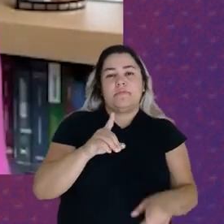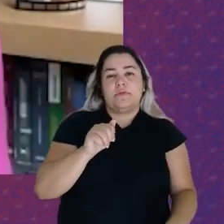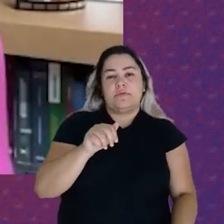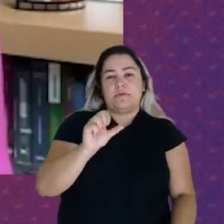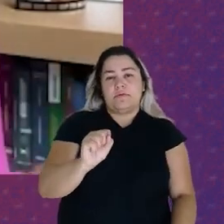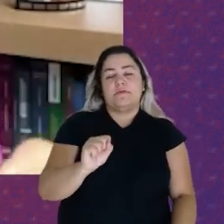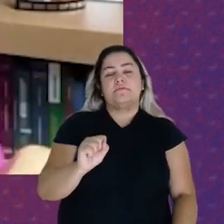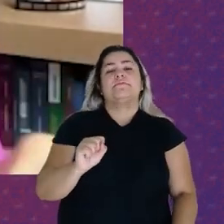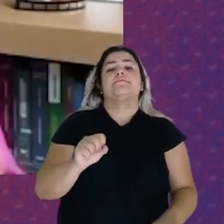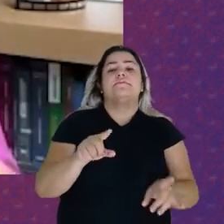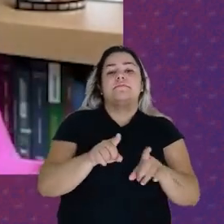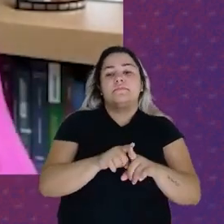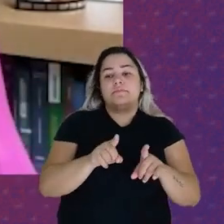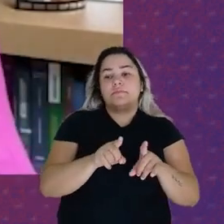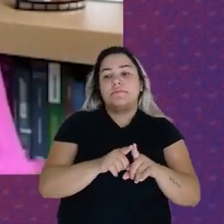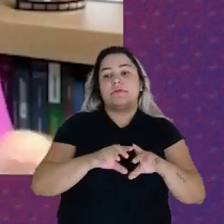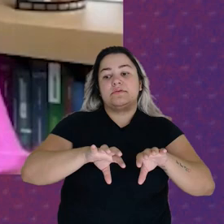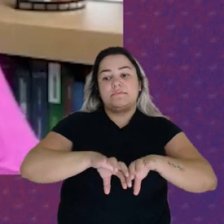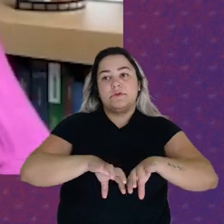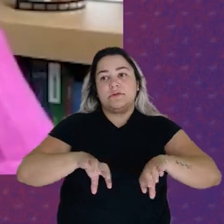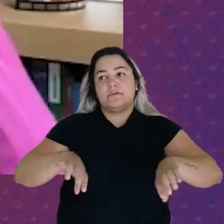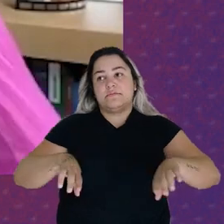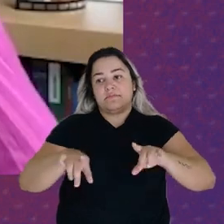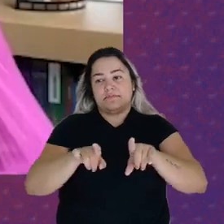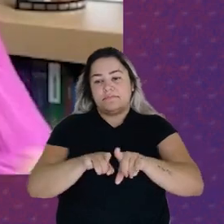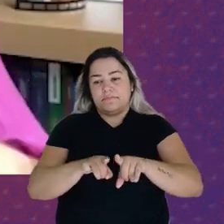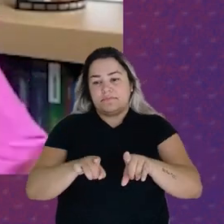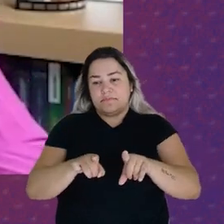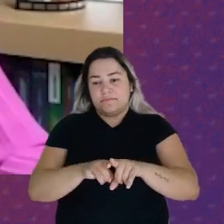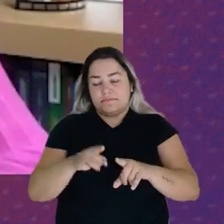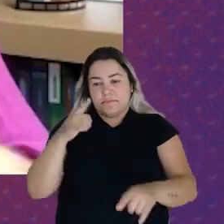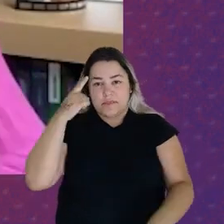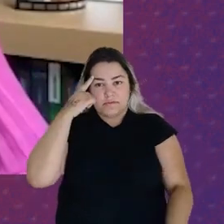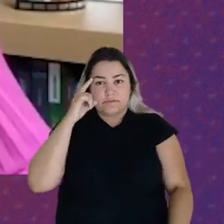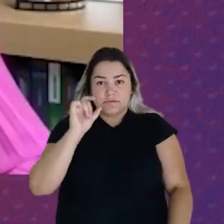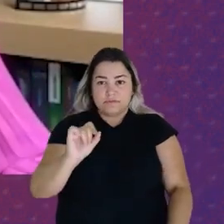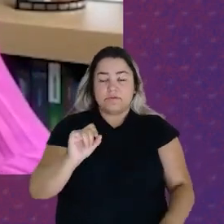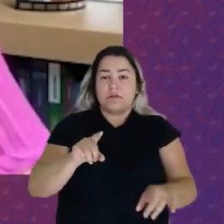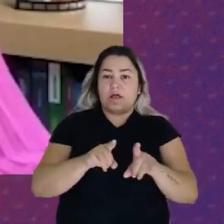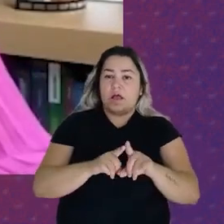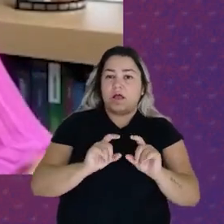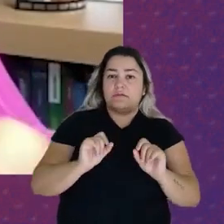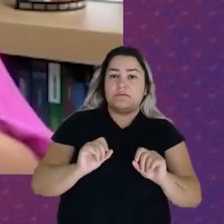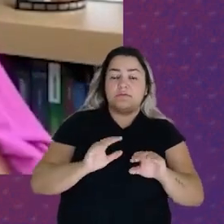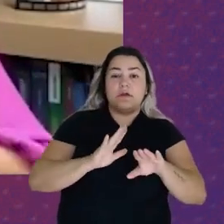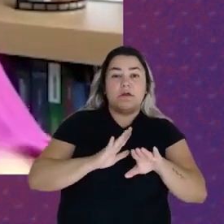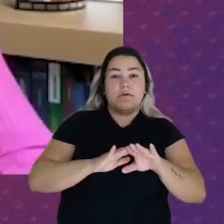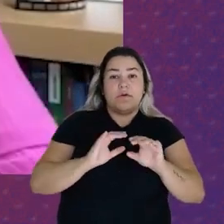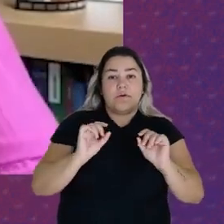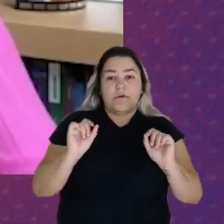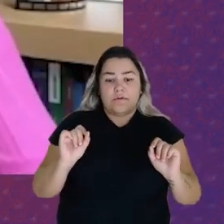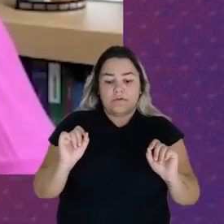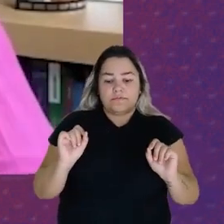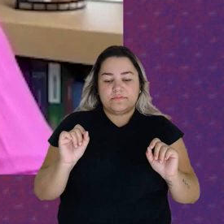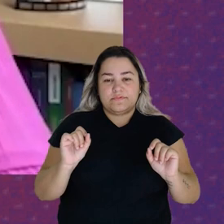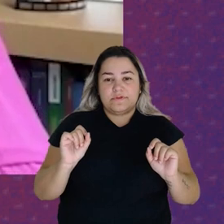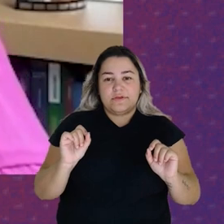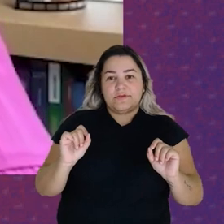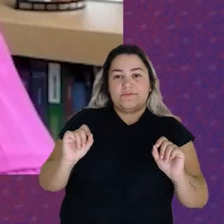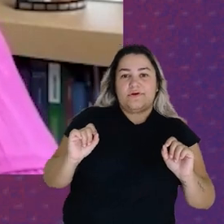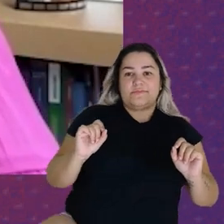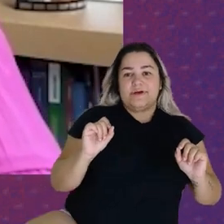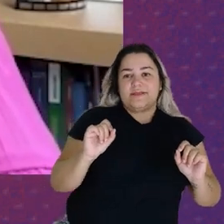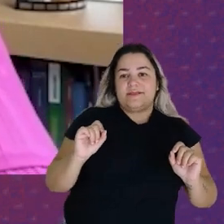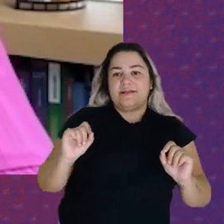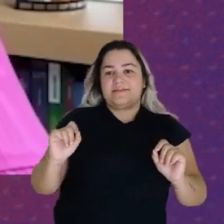os dados separadamente, para a gente ir pensando cada dado desse. Não é possível